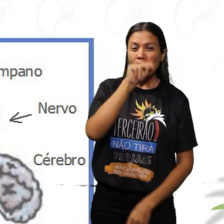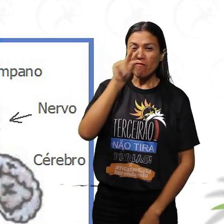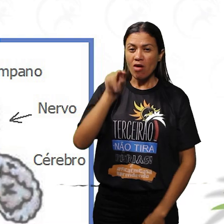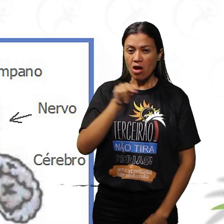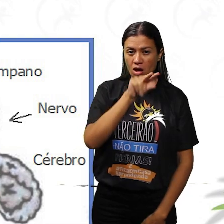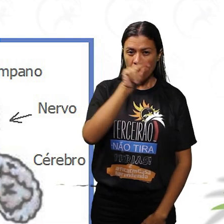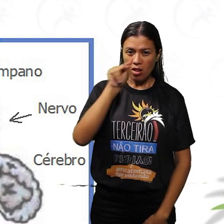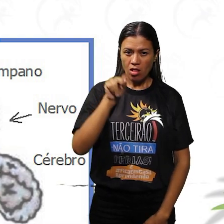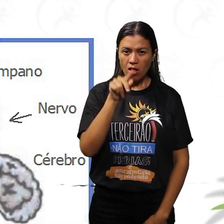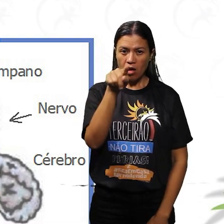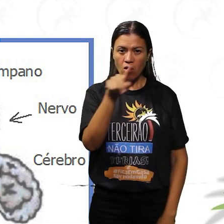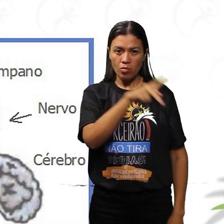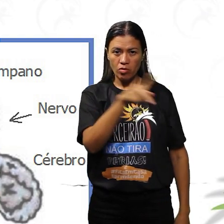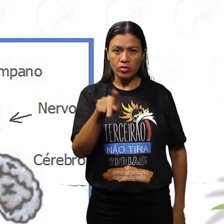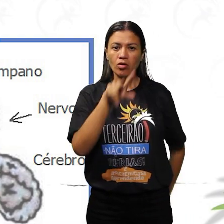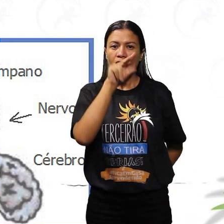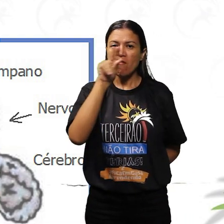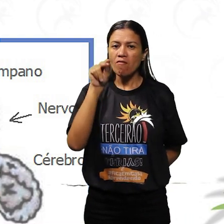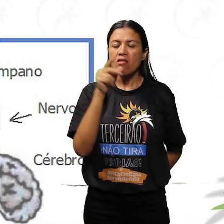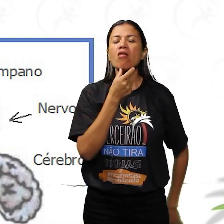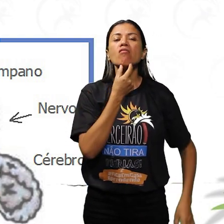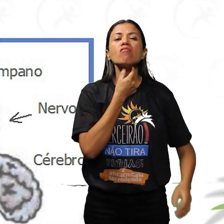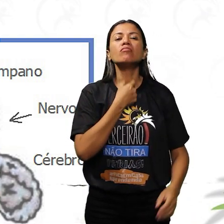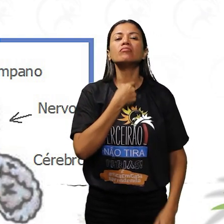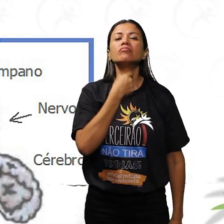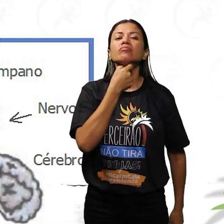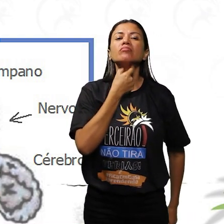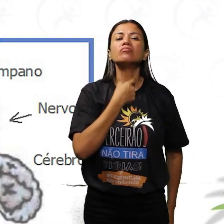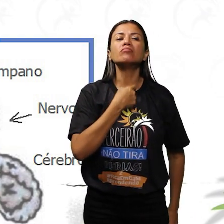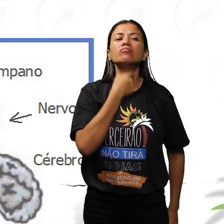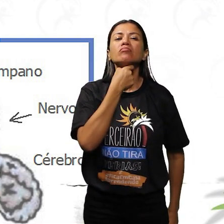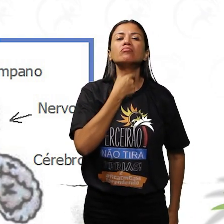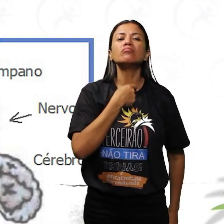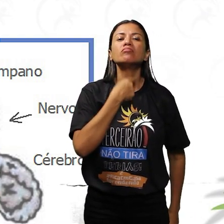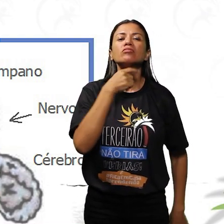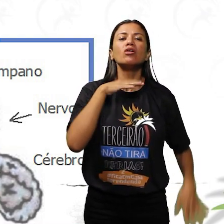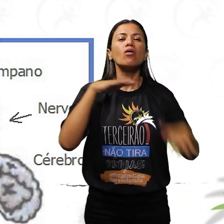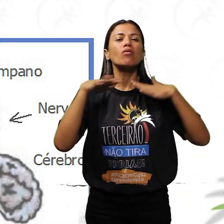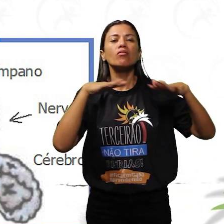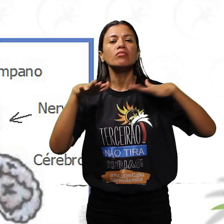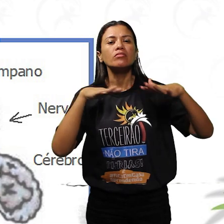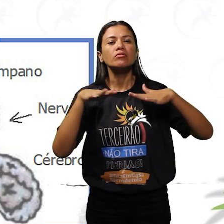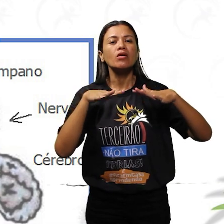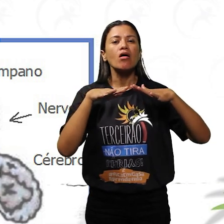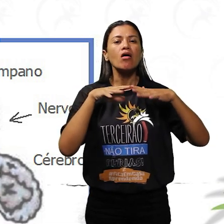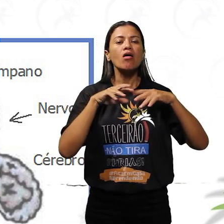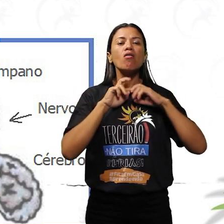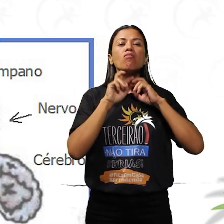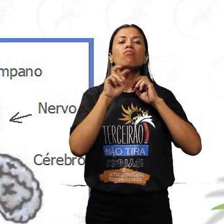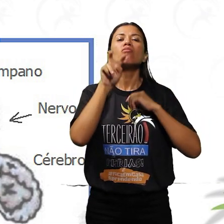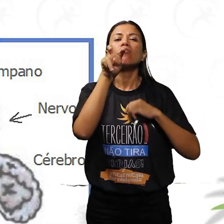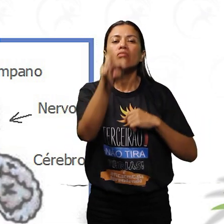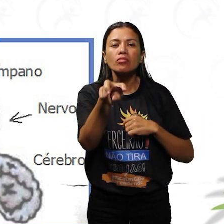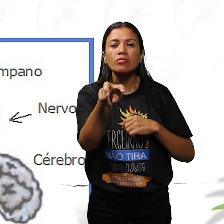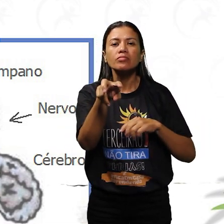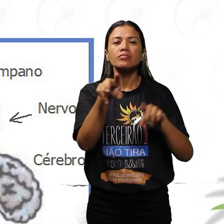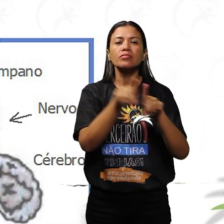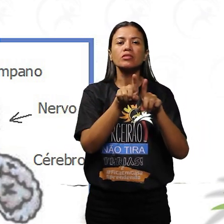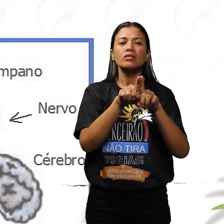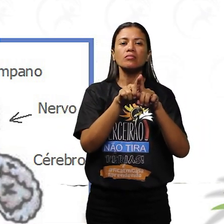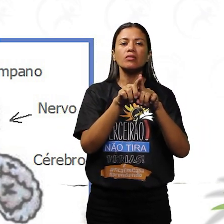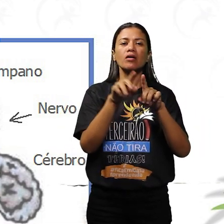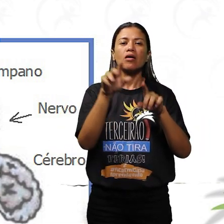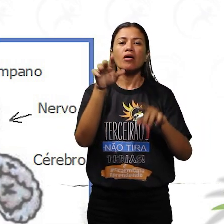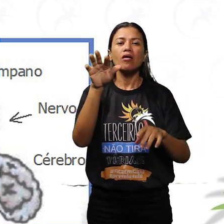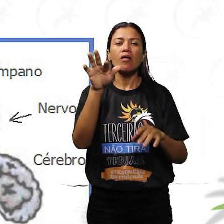estou falando aqui, né? Então as minhas cordas vocais, as pregas vocais, elas começam a vibrar, transmitem essa informação com uma determinada